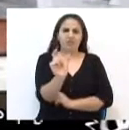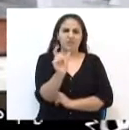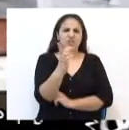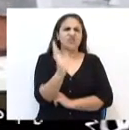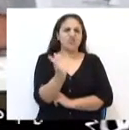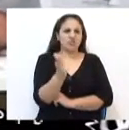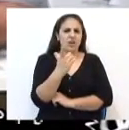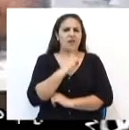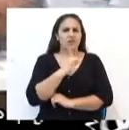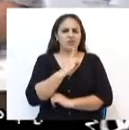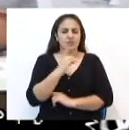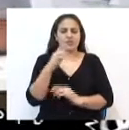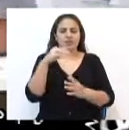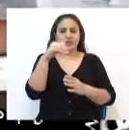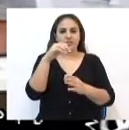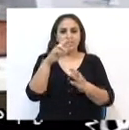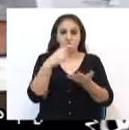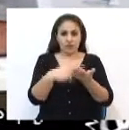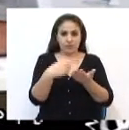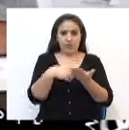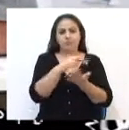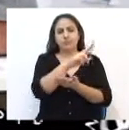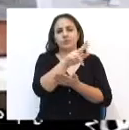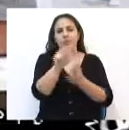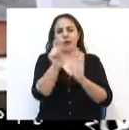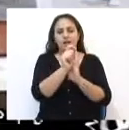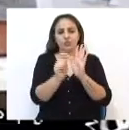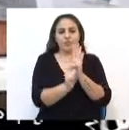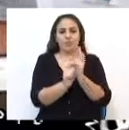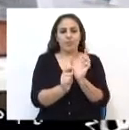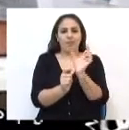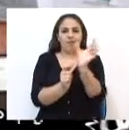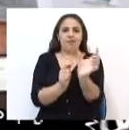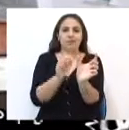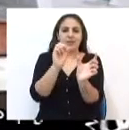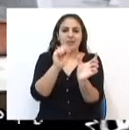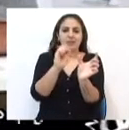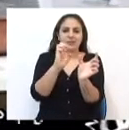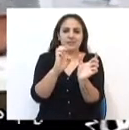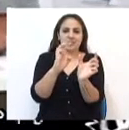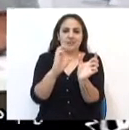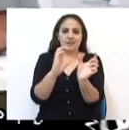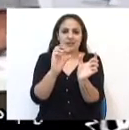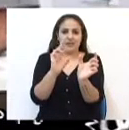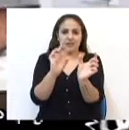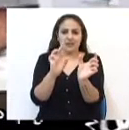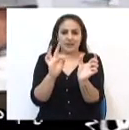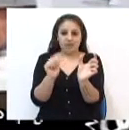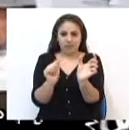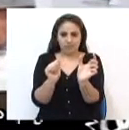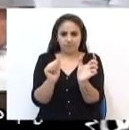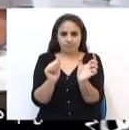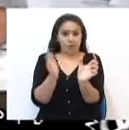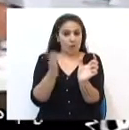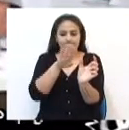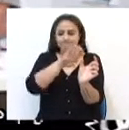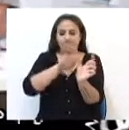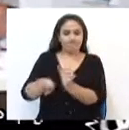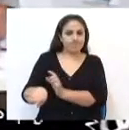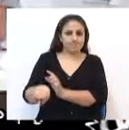vários artigos. Ela foi retirada. Não existe mais nada no regimento interno hoje que contém a